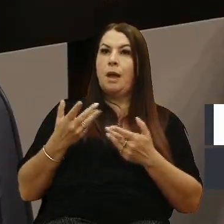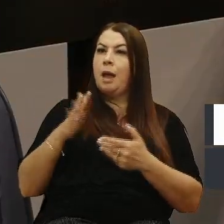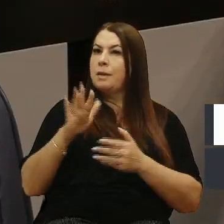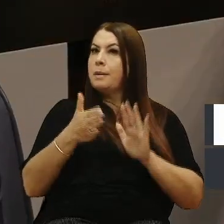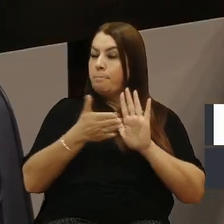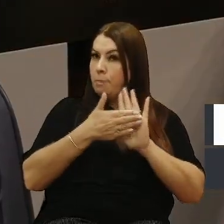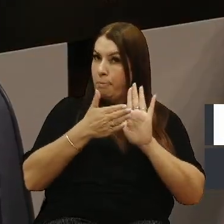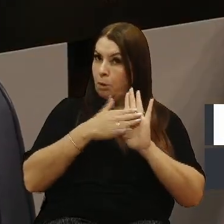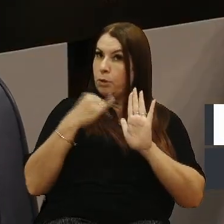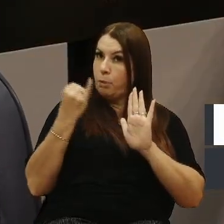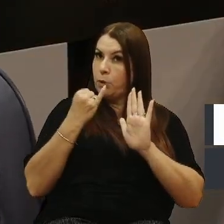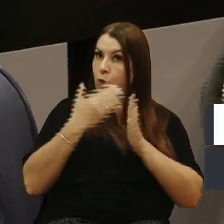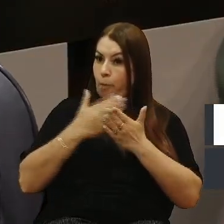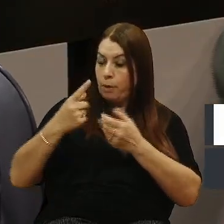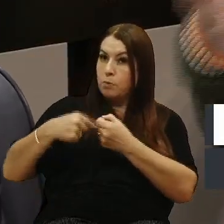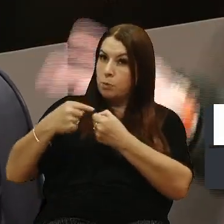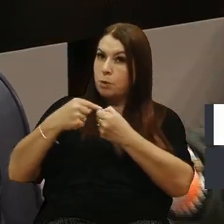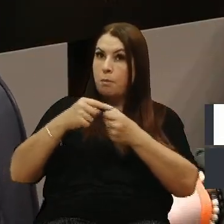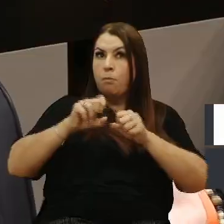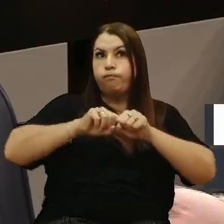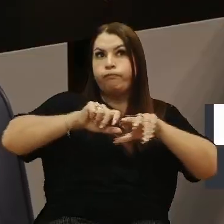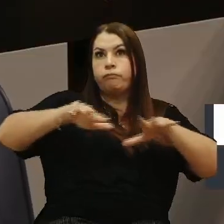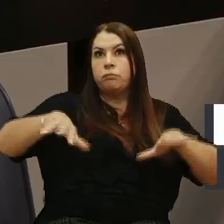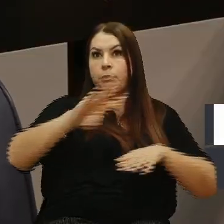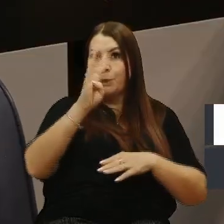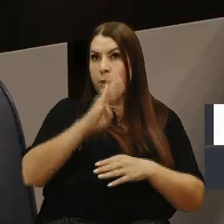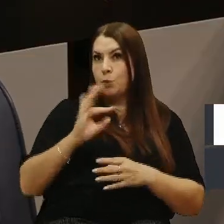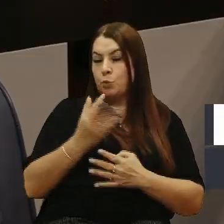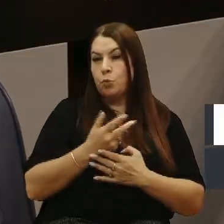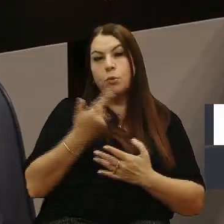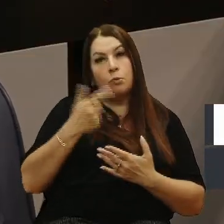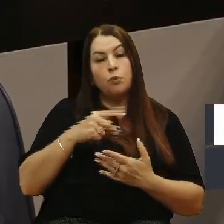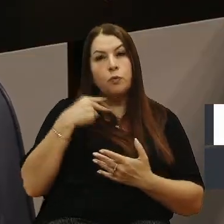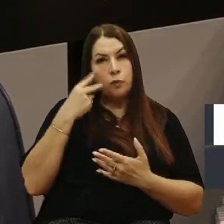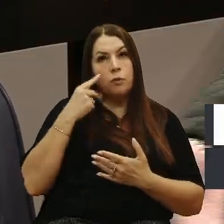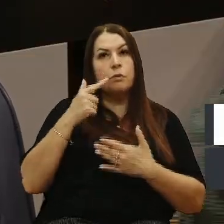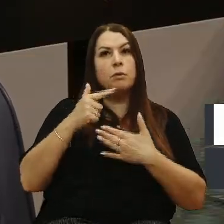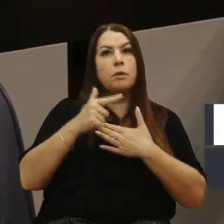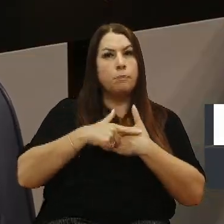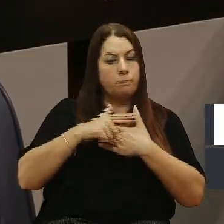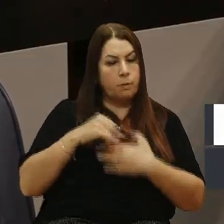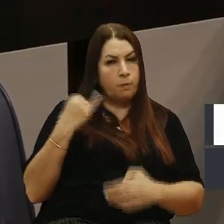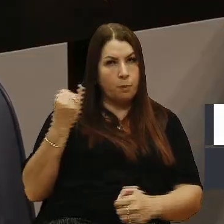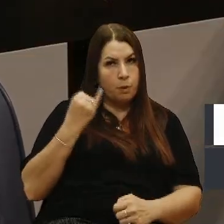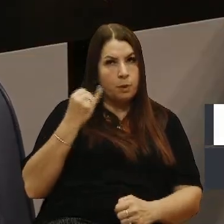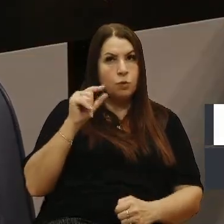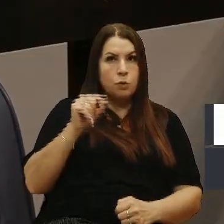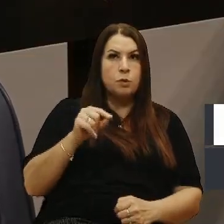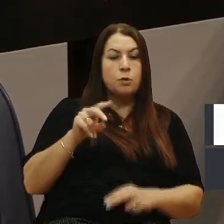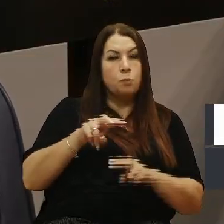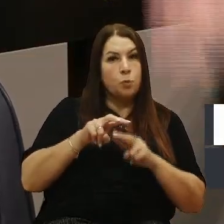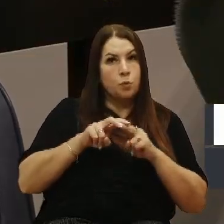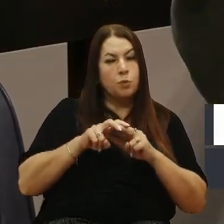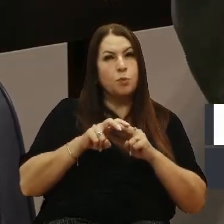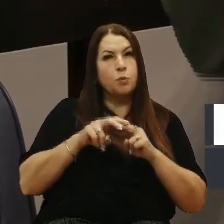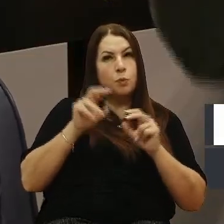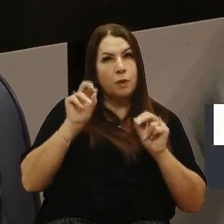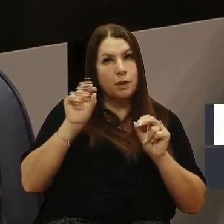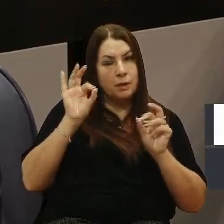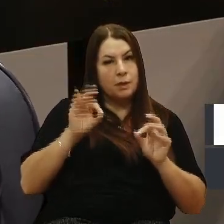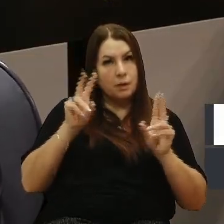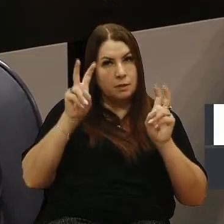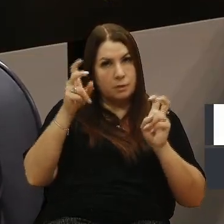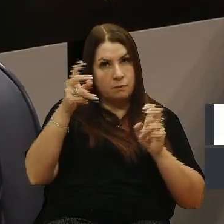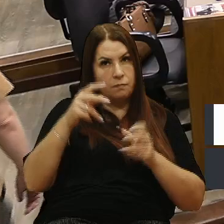pautas importantes que começam no município e pode se alastrar pelo Brasil todo. Então eu acho que o vereador tem um papel fundamental nessa questão, por isso que eu acho que tu acerta no tema, sua